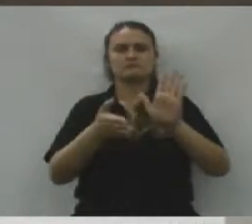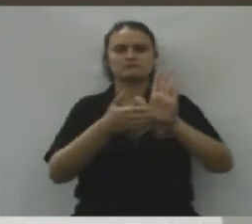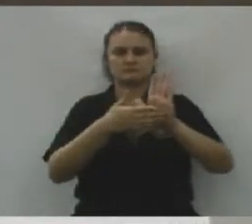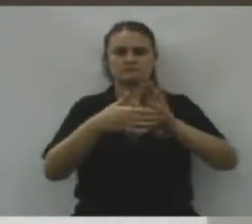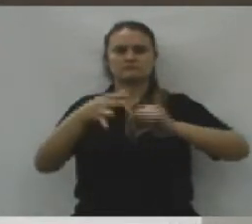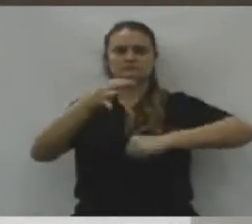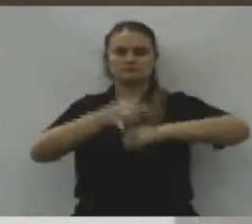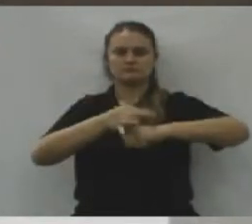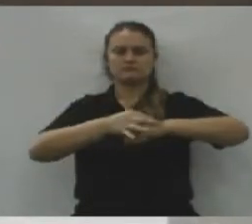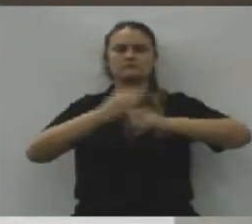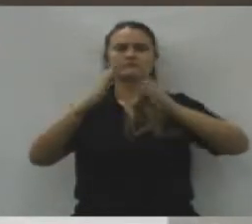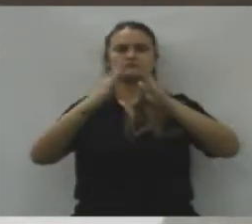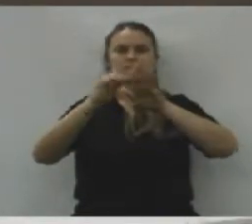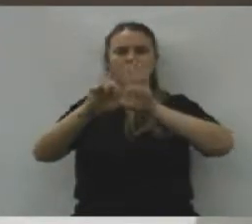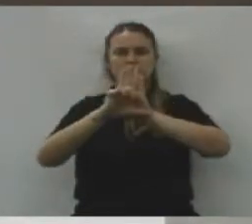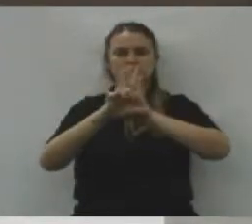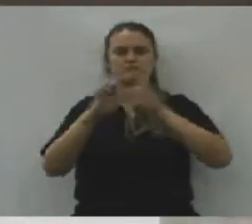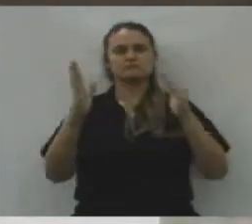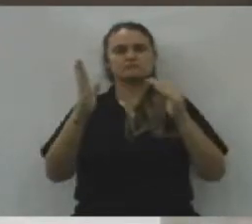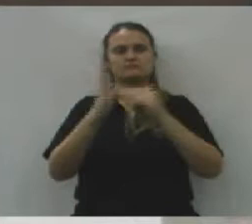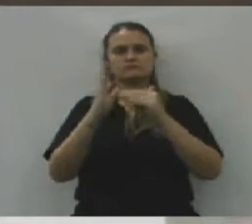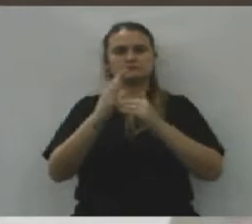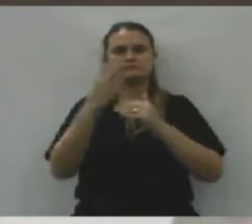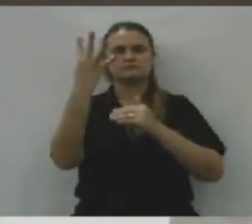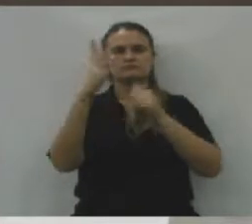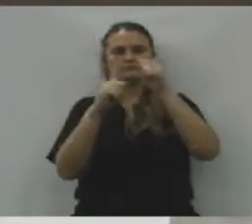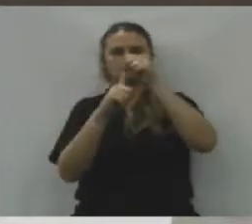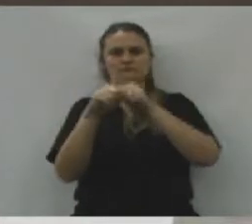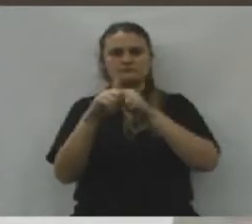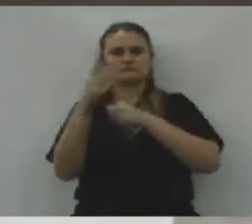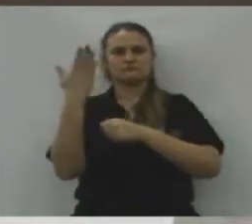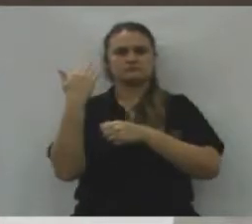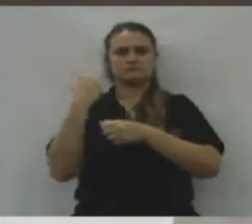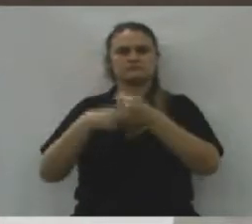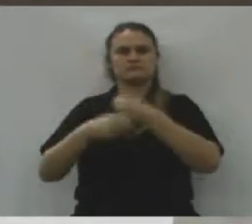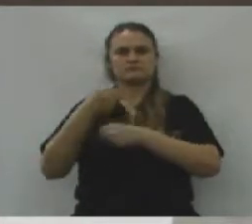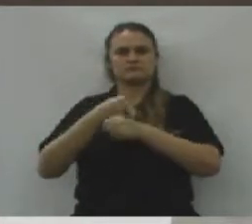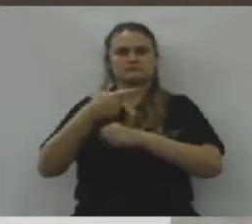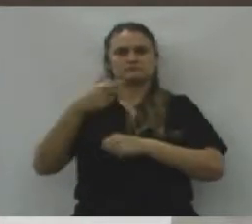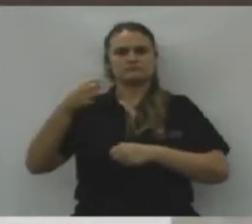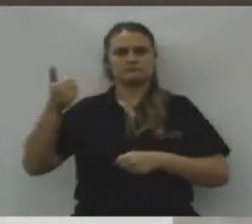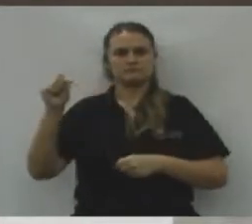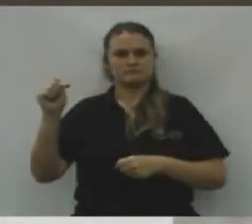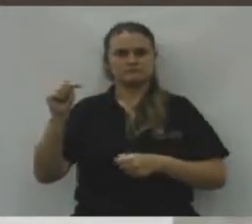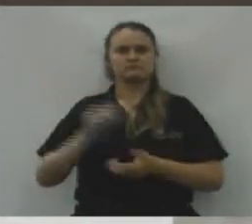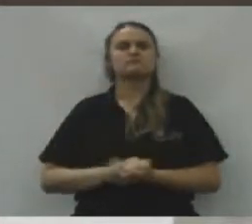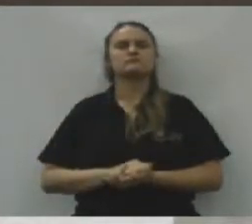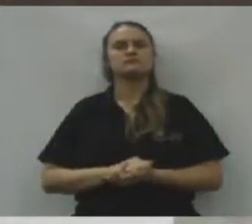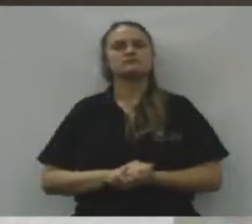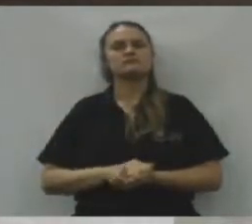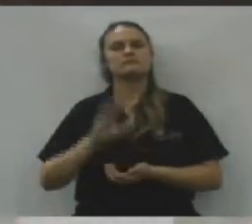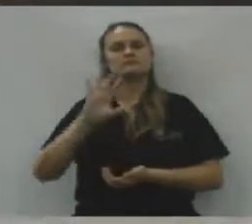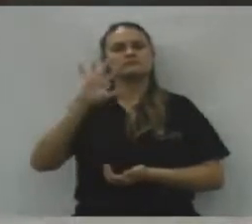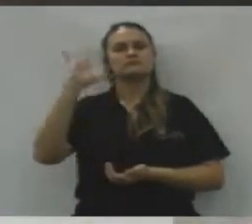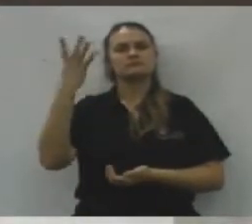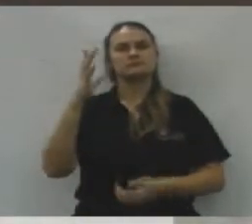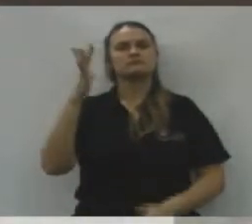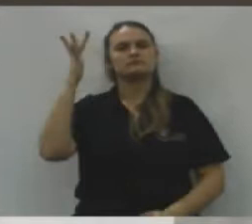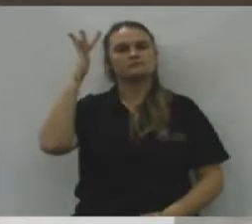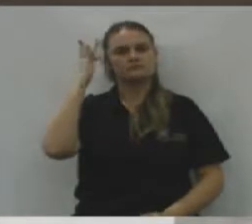deste legislativo até o terceiro quadrimestre de 2017. A realizar-se no